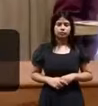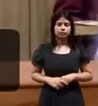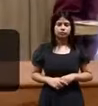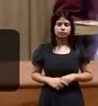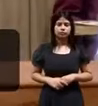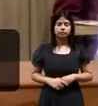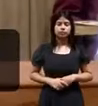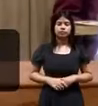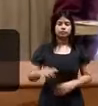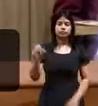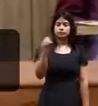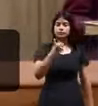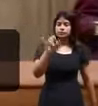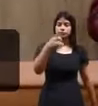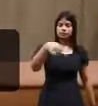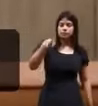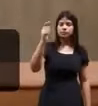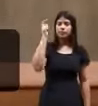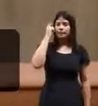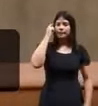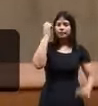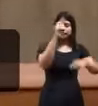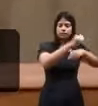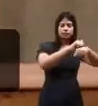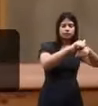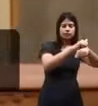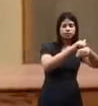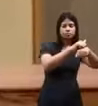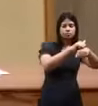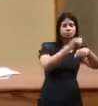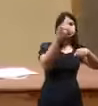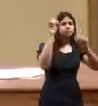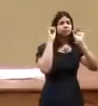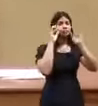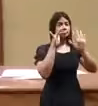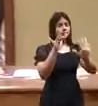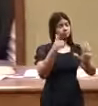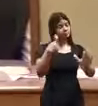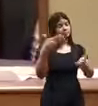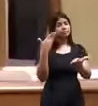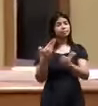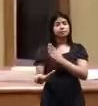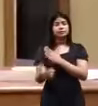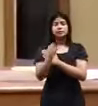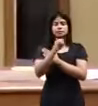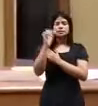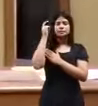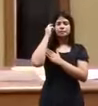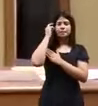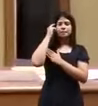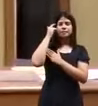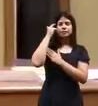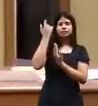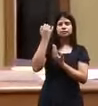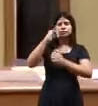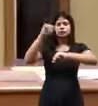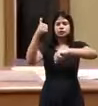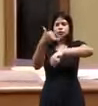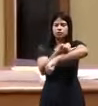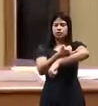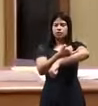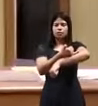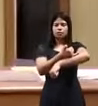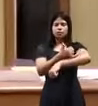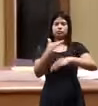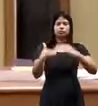Se vocês pensavam que Abraão era abençoado, perderam. Se pensaram que o Jacózão era abençoado,